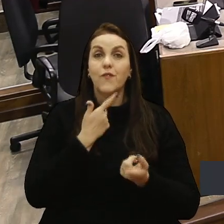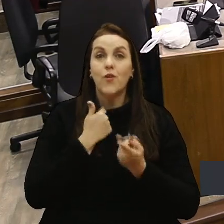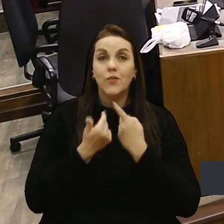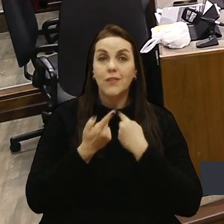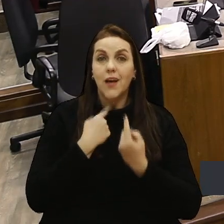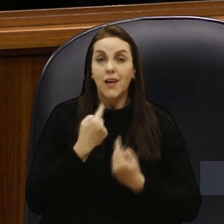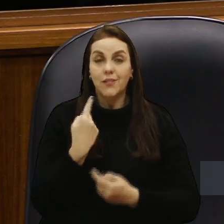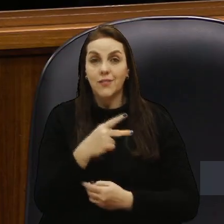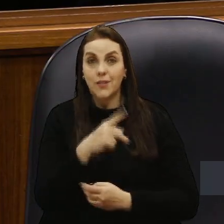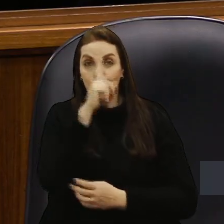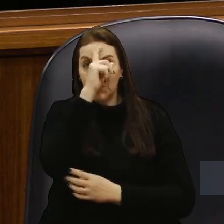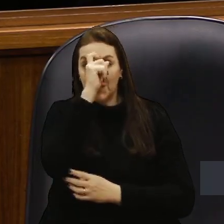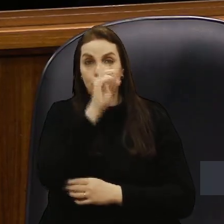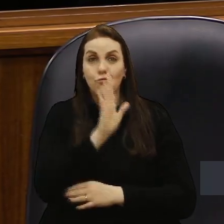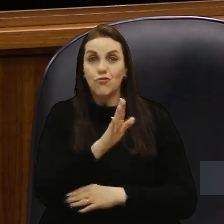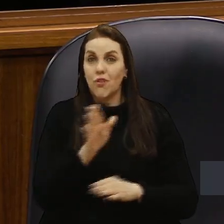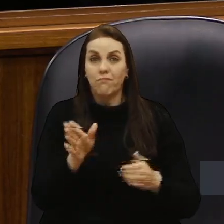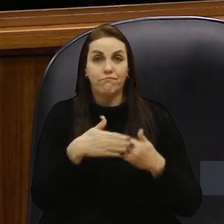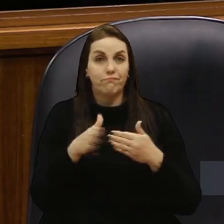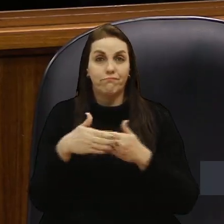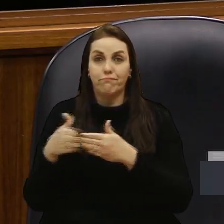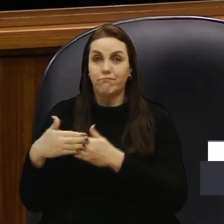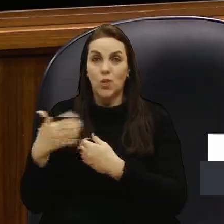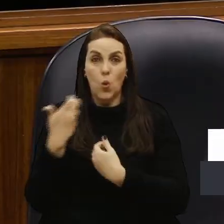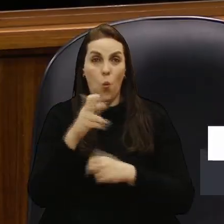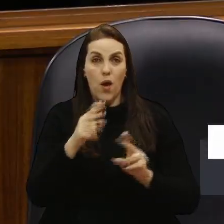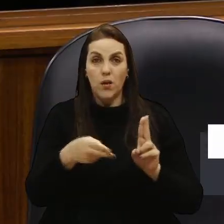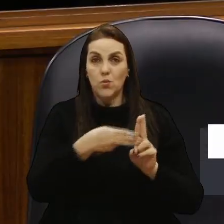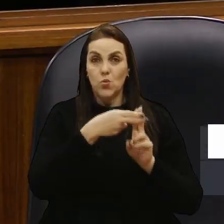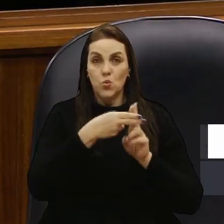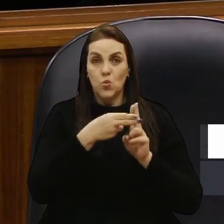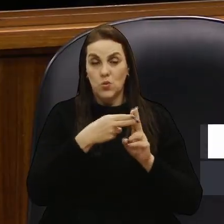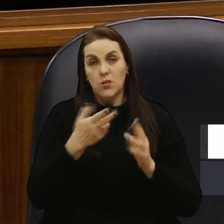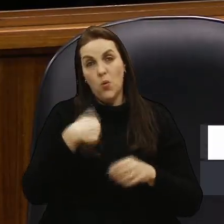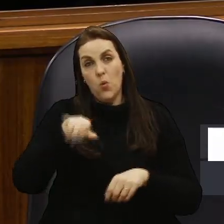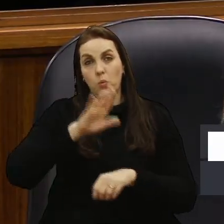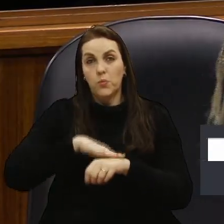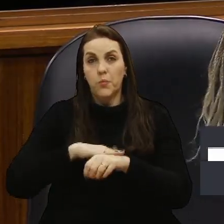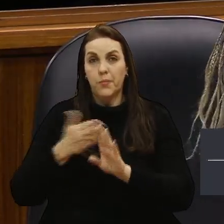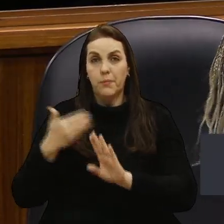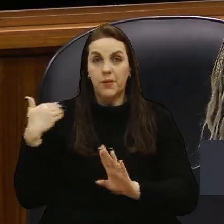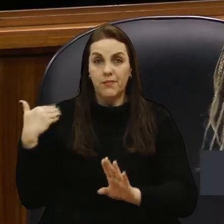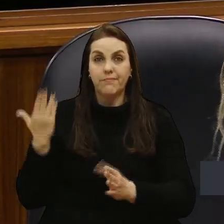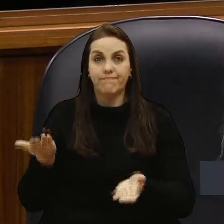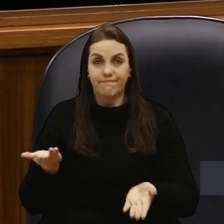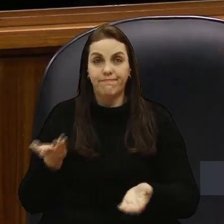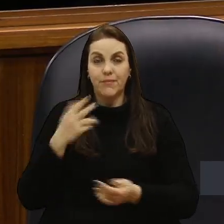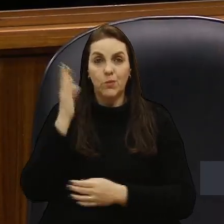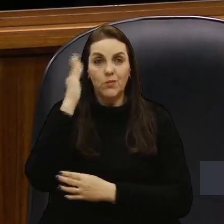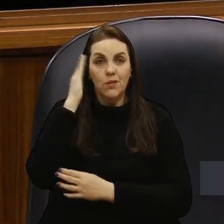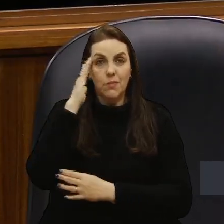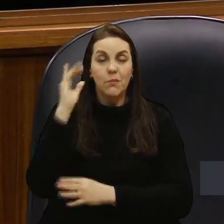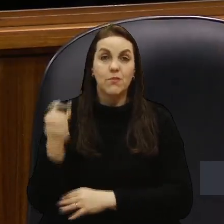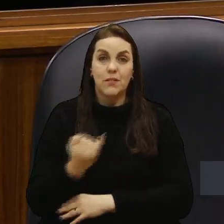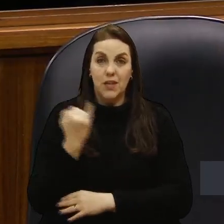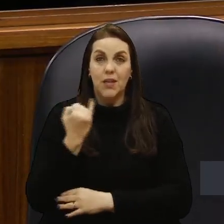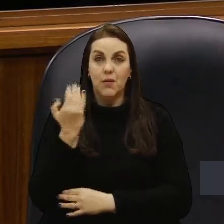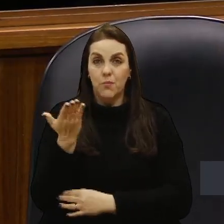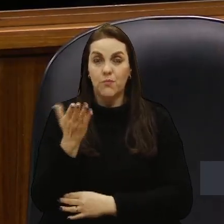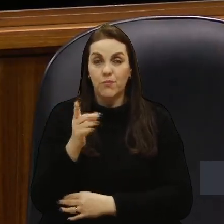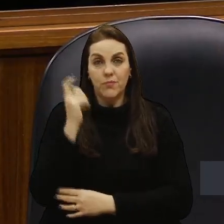vontade de um hospital que já fechou as portas para o SUS em outros momentos. A gente sabe da importância